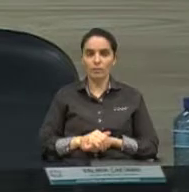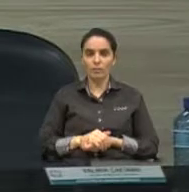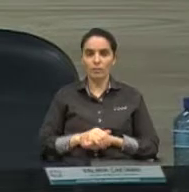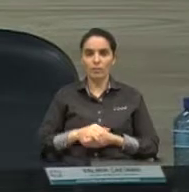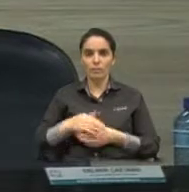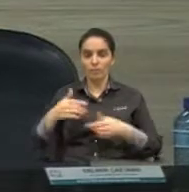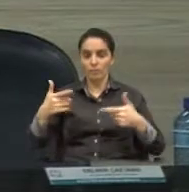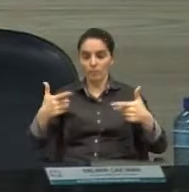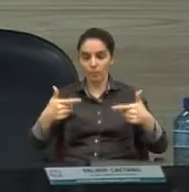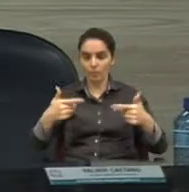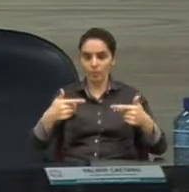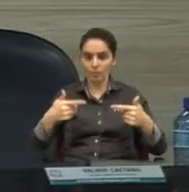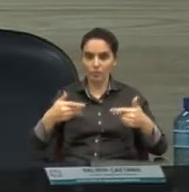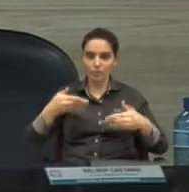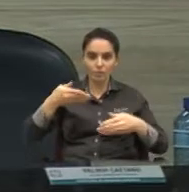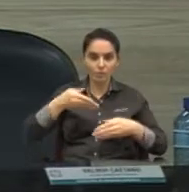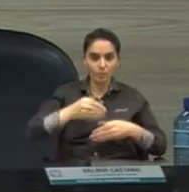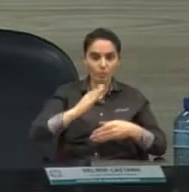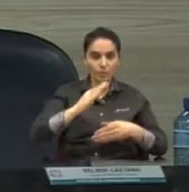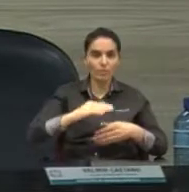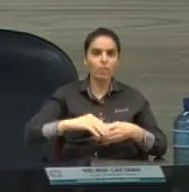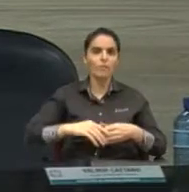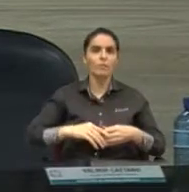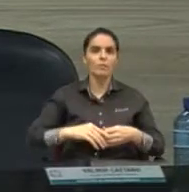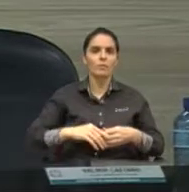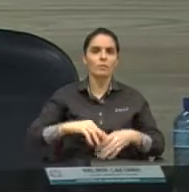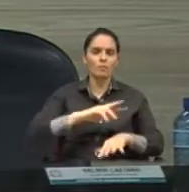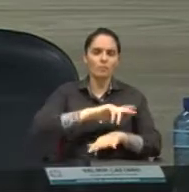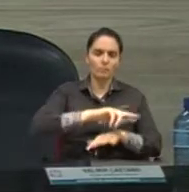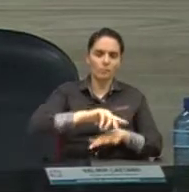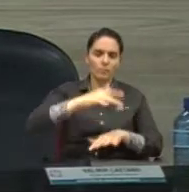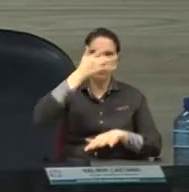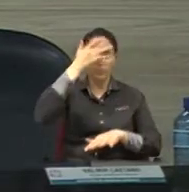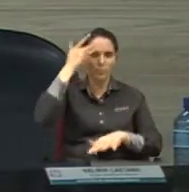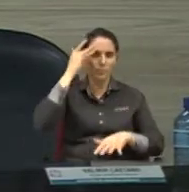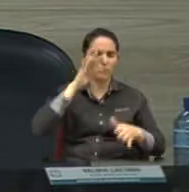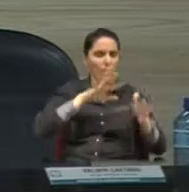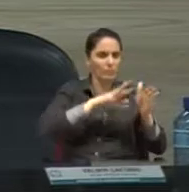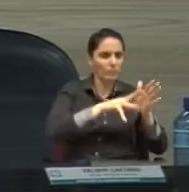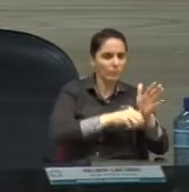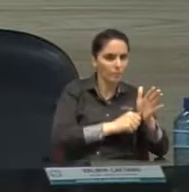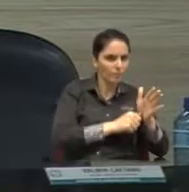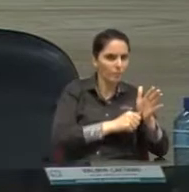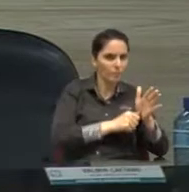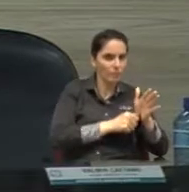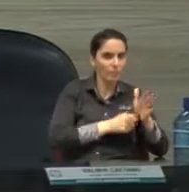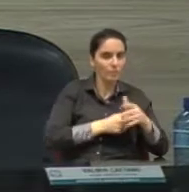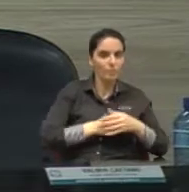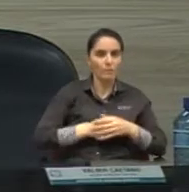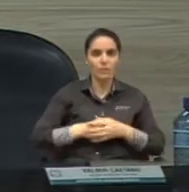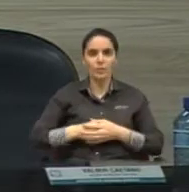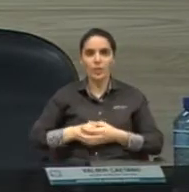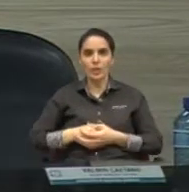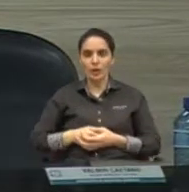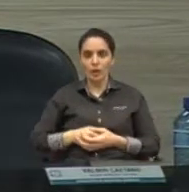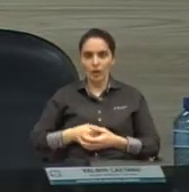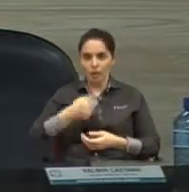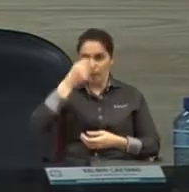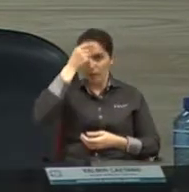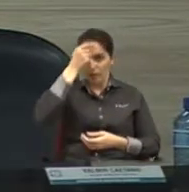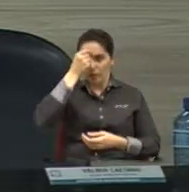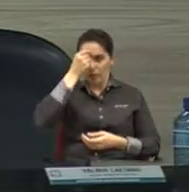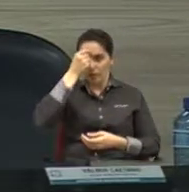enfrentando a criminalidade de forma cruel e injusta. Eu, como um homem civil, mas cumpri